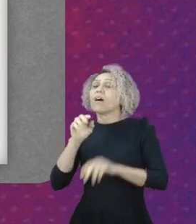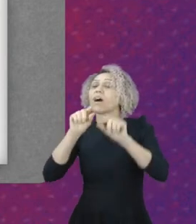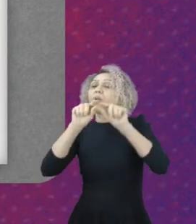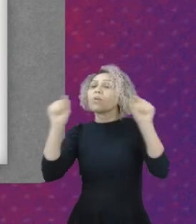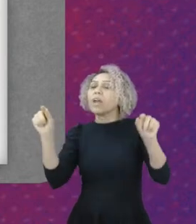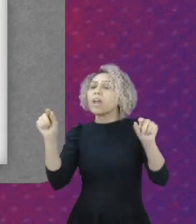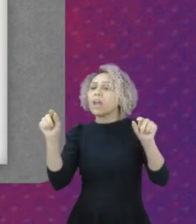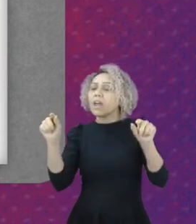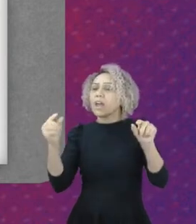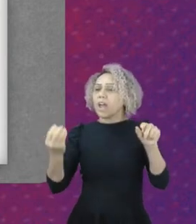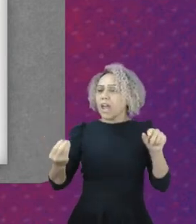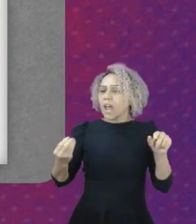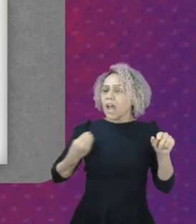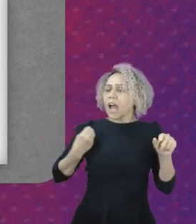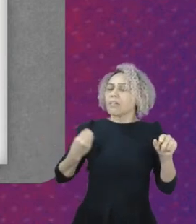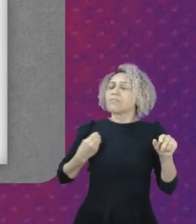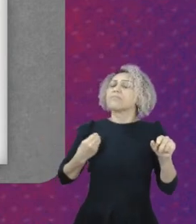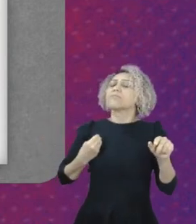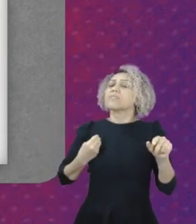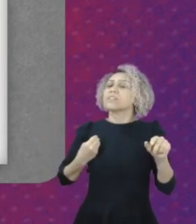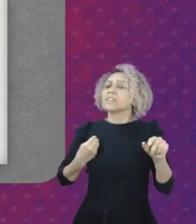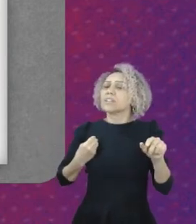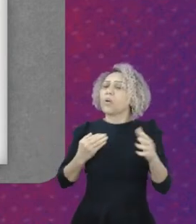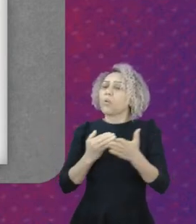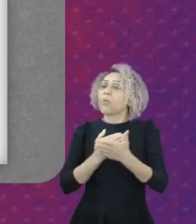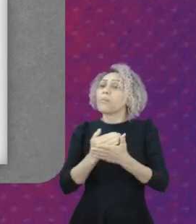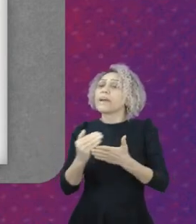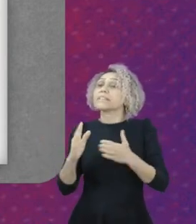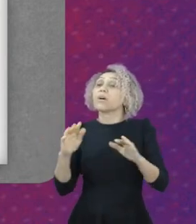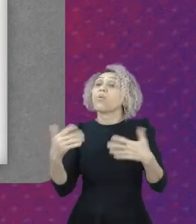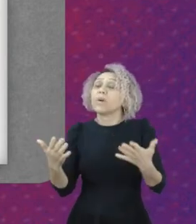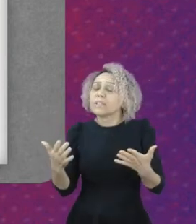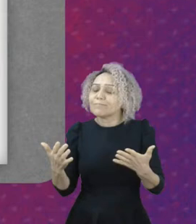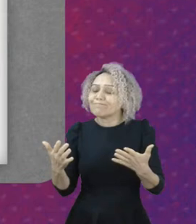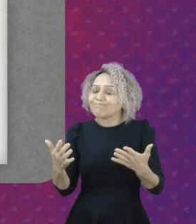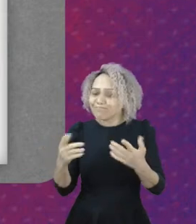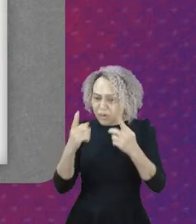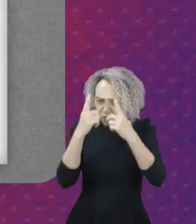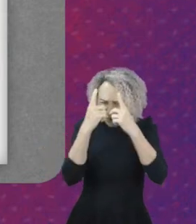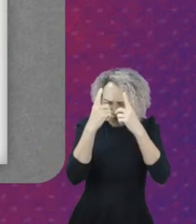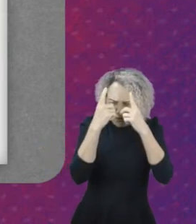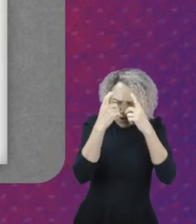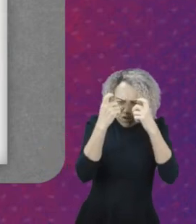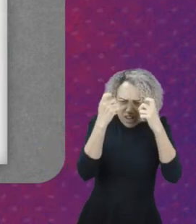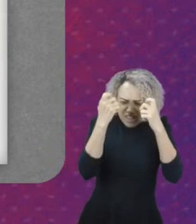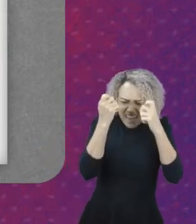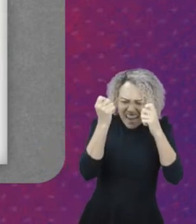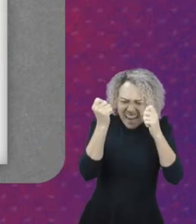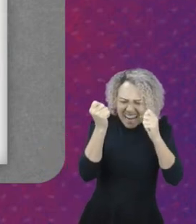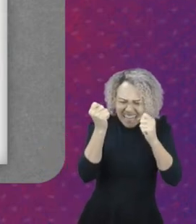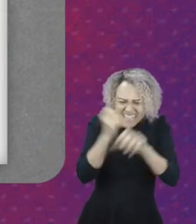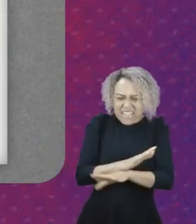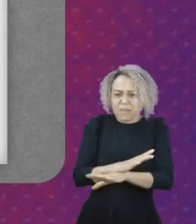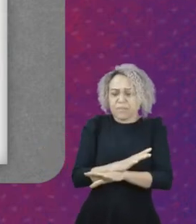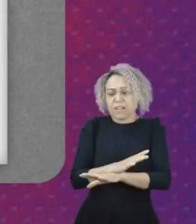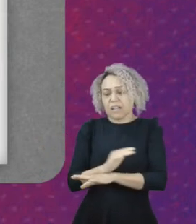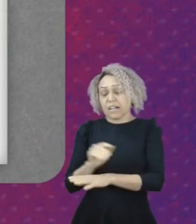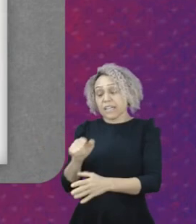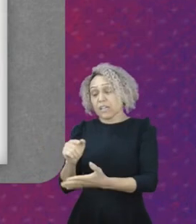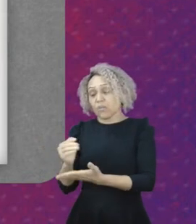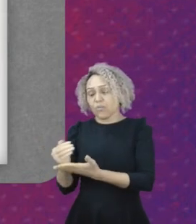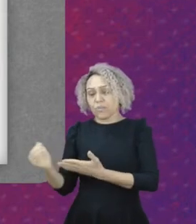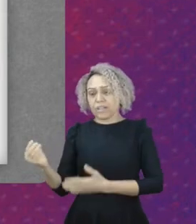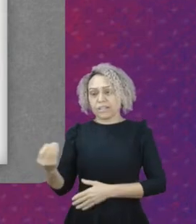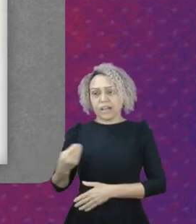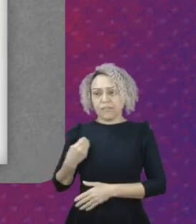Maria da Penha é o nome da lei, mas é a principal pessoa que lutou, né,